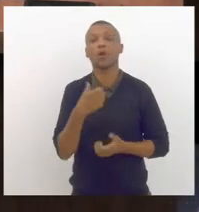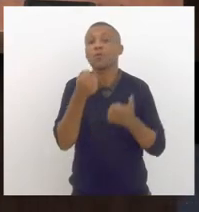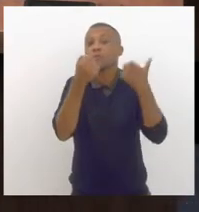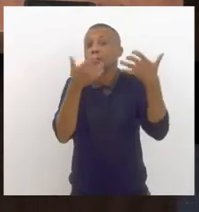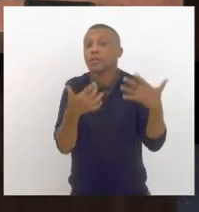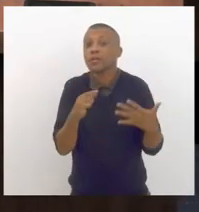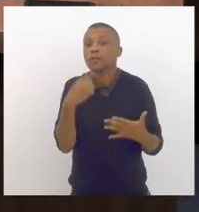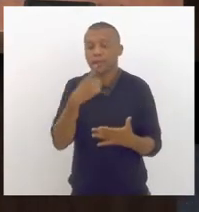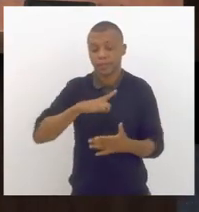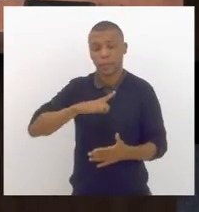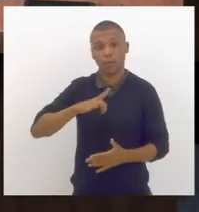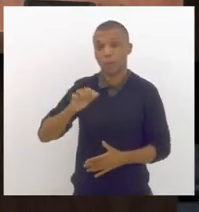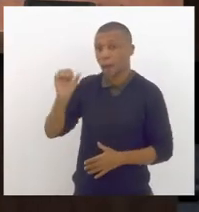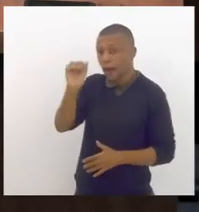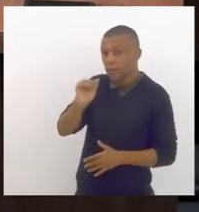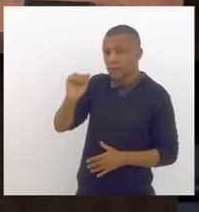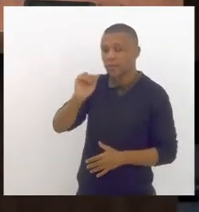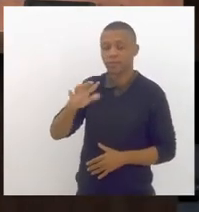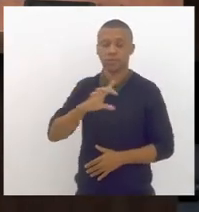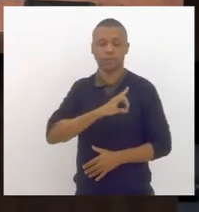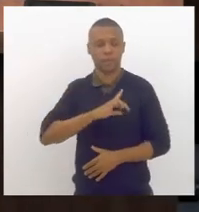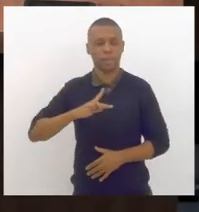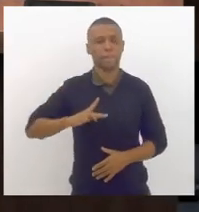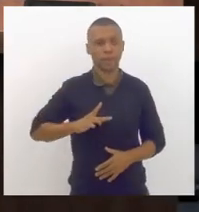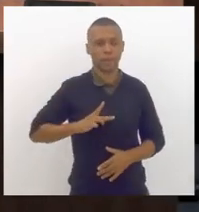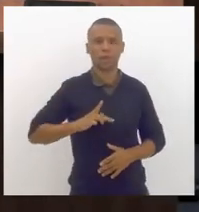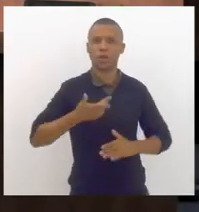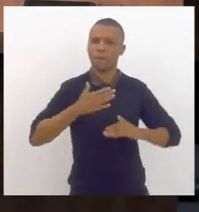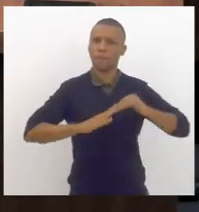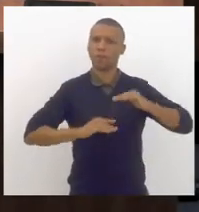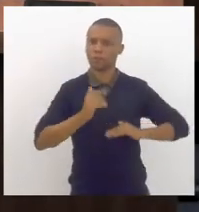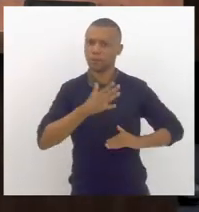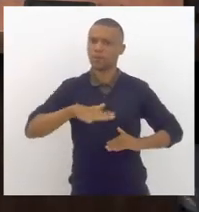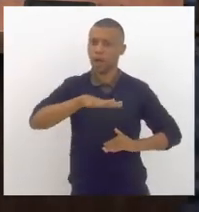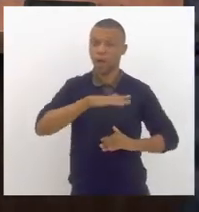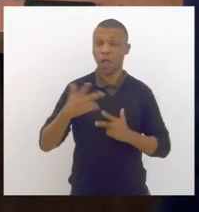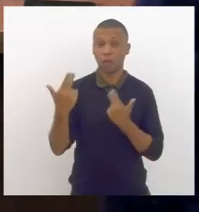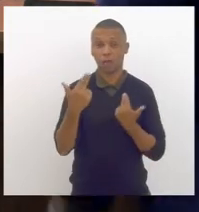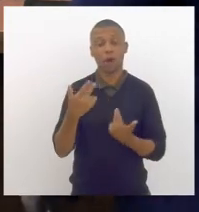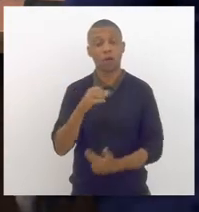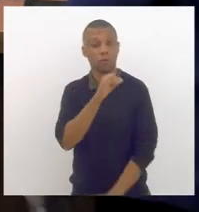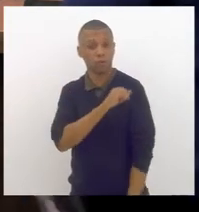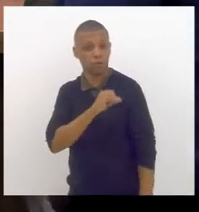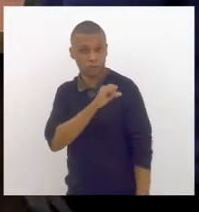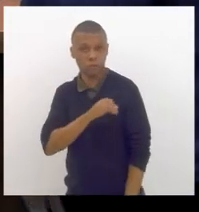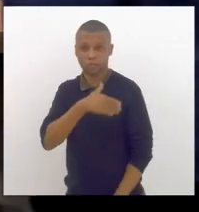termos uma associação de defensores como a que temos aqui no Estado do Rio de Janeiro